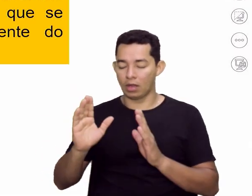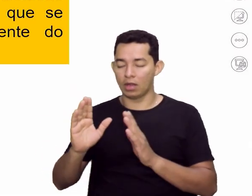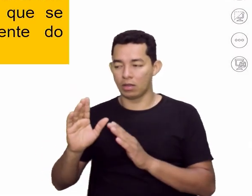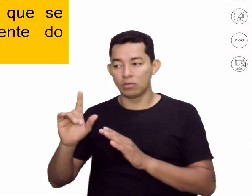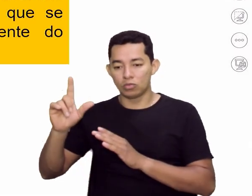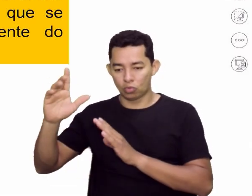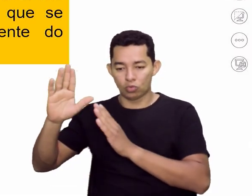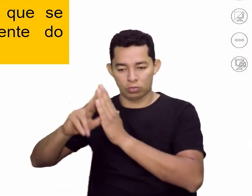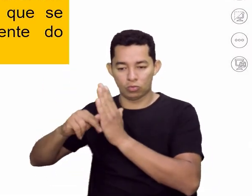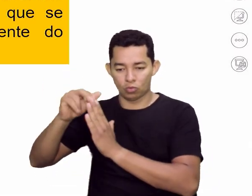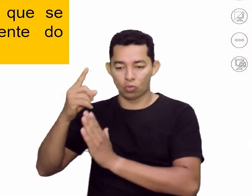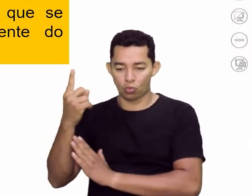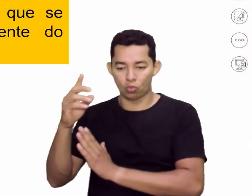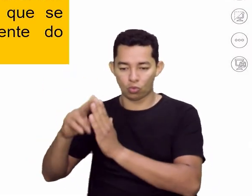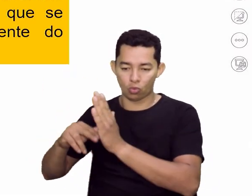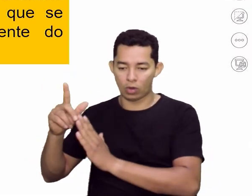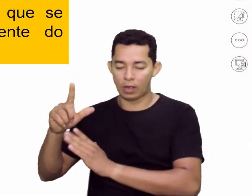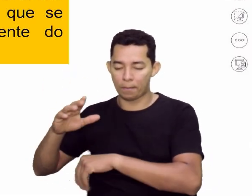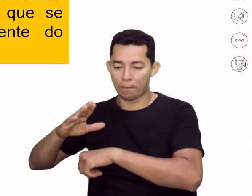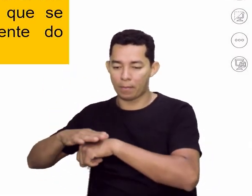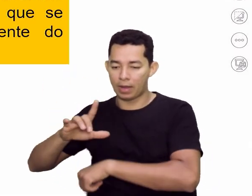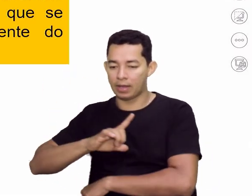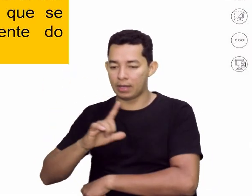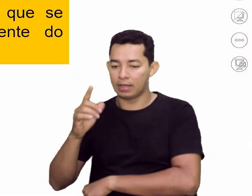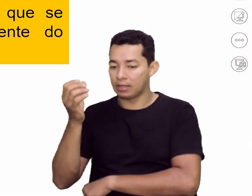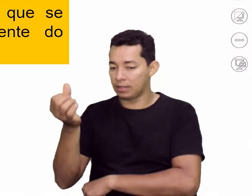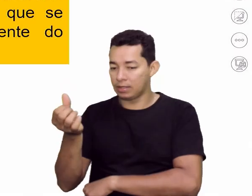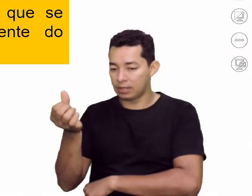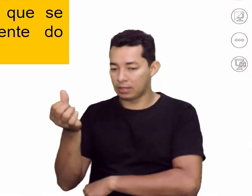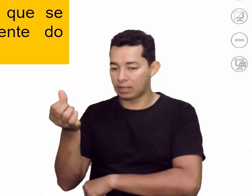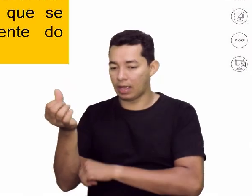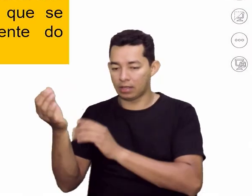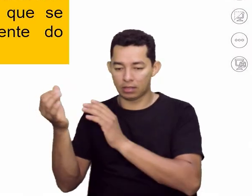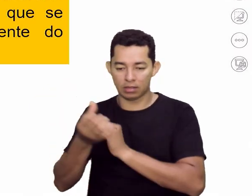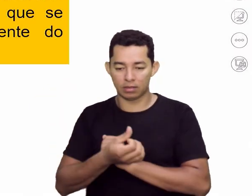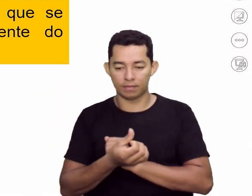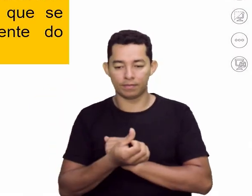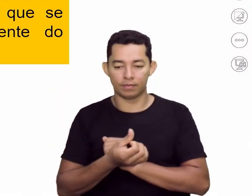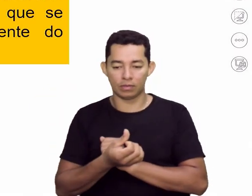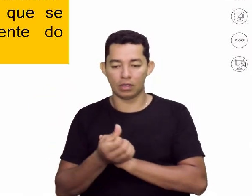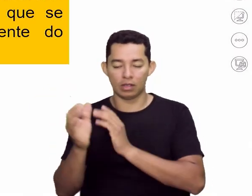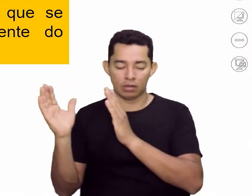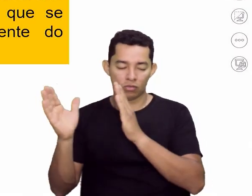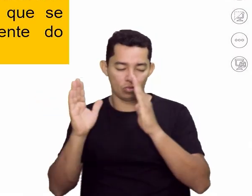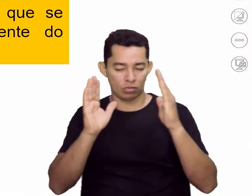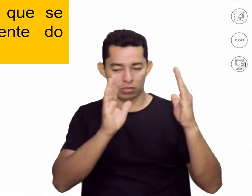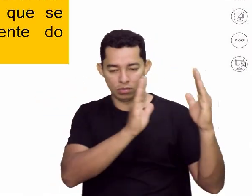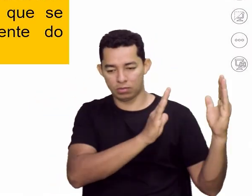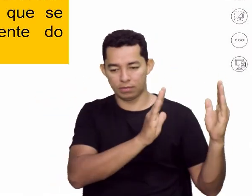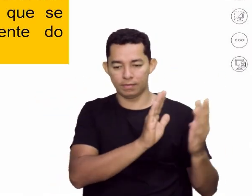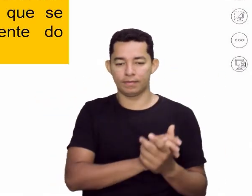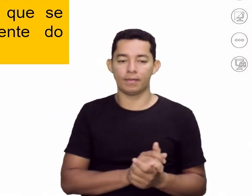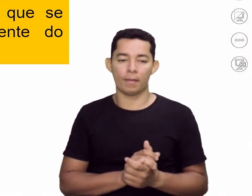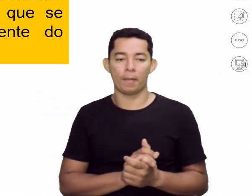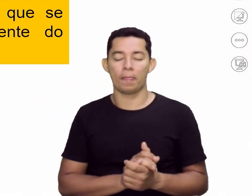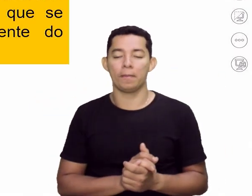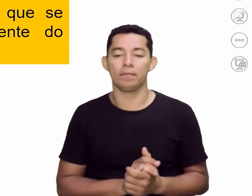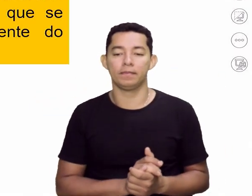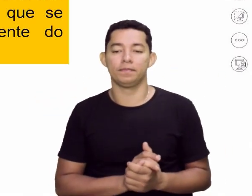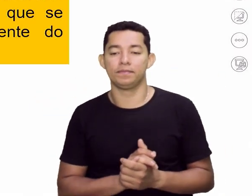figurativas e mulheres que foram produzidas entre 1950 em 1955.